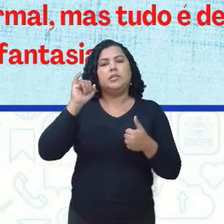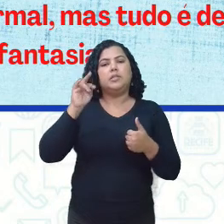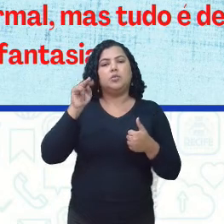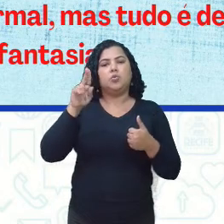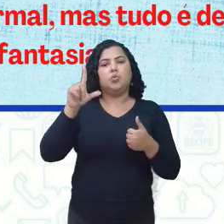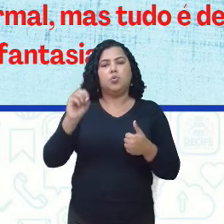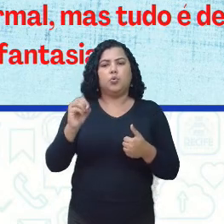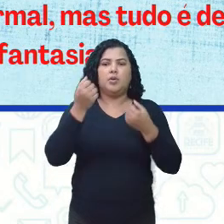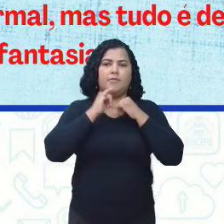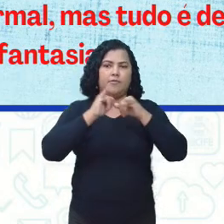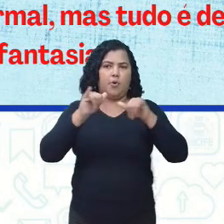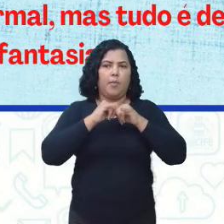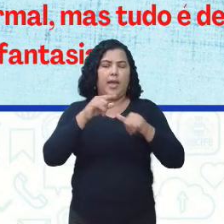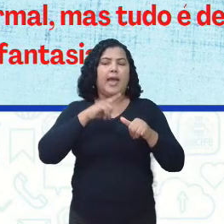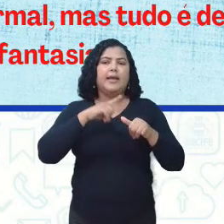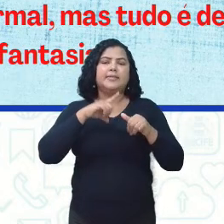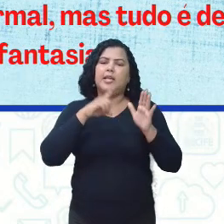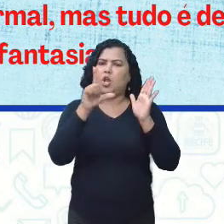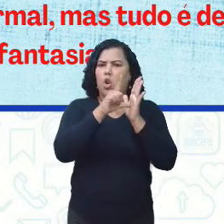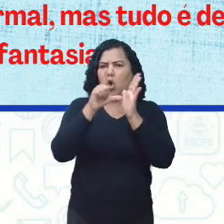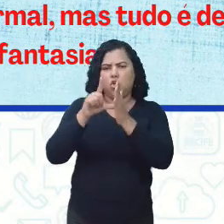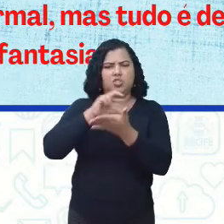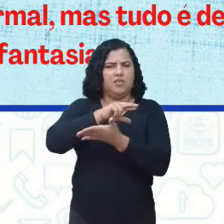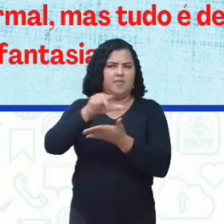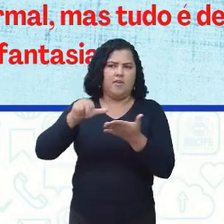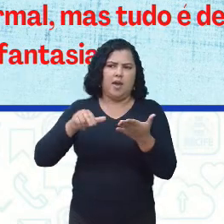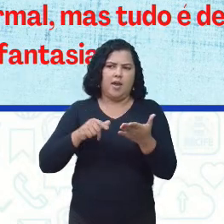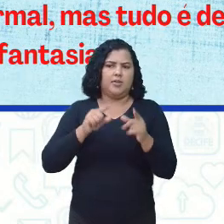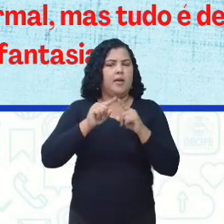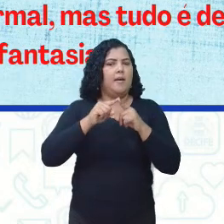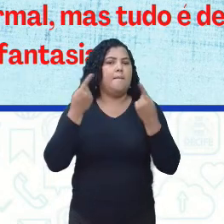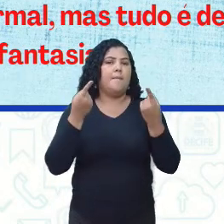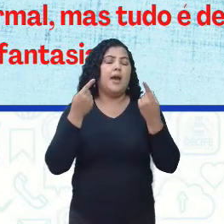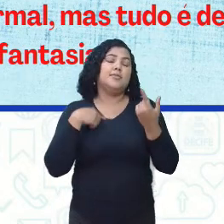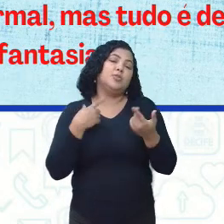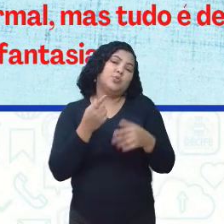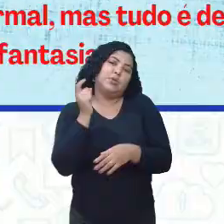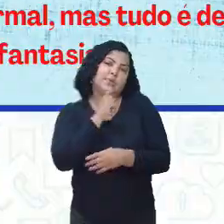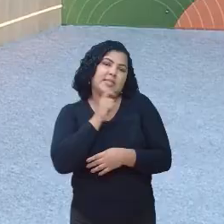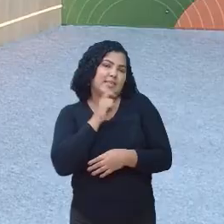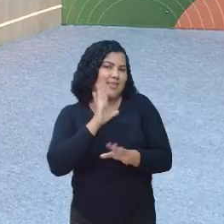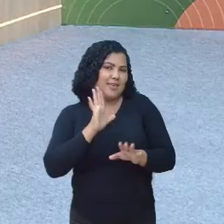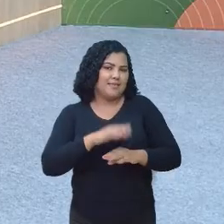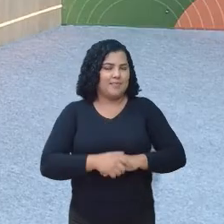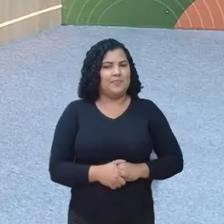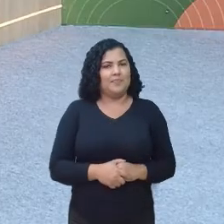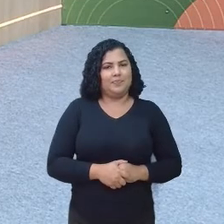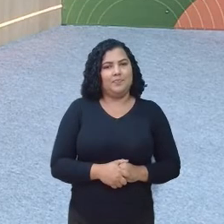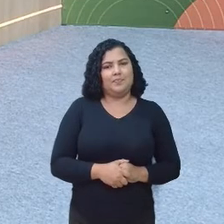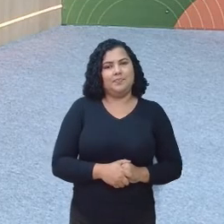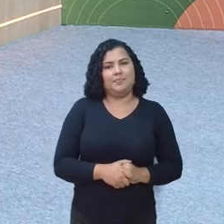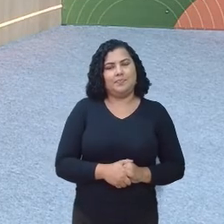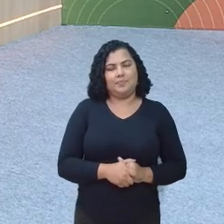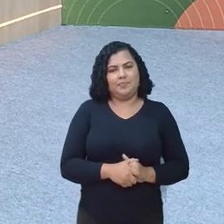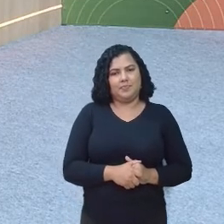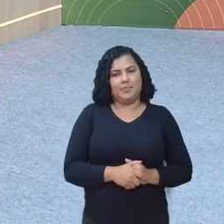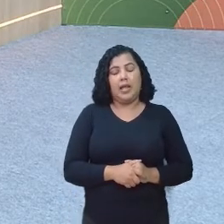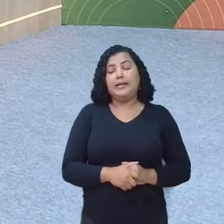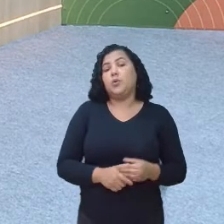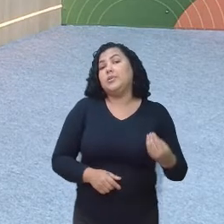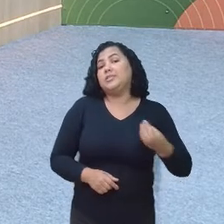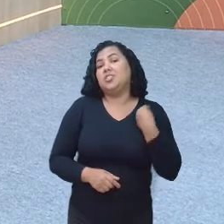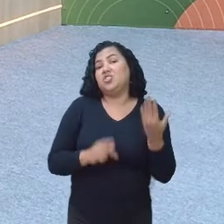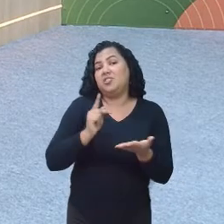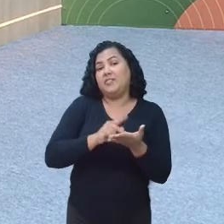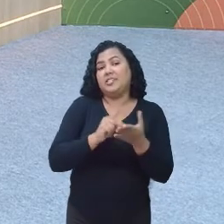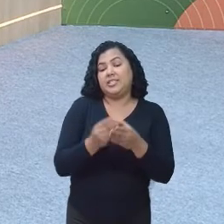ela tem todos os estabelecimentos de uma cidade normal, mas é tudo de fantasia. Ou seja, nada daquilo ali existe de verdade dentro